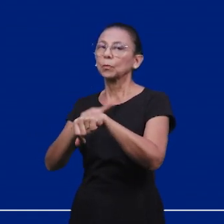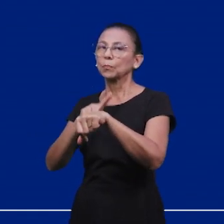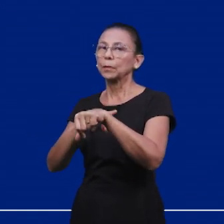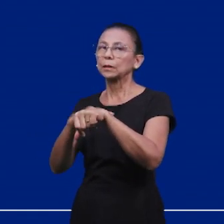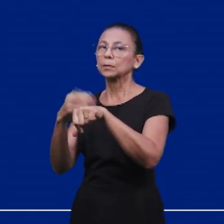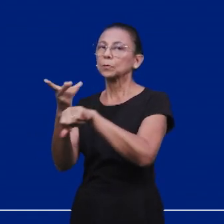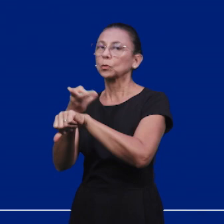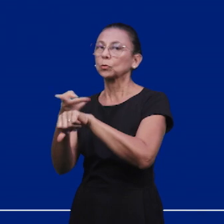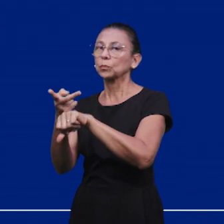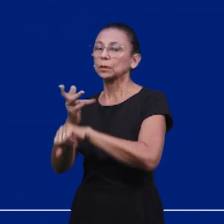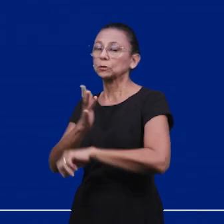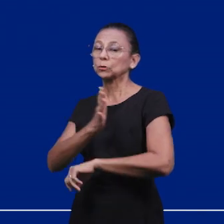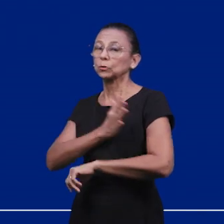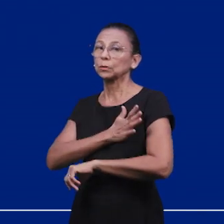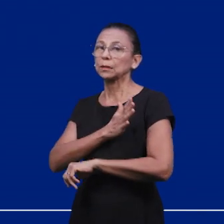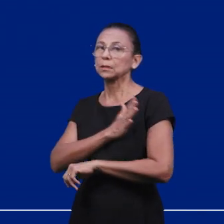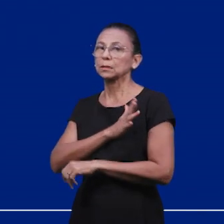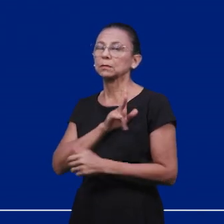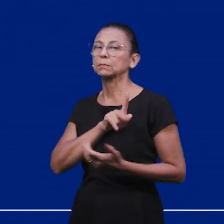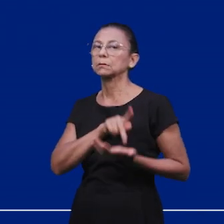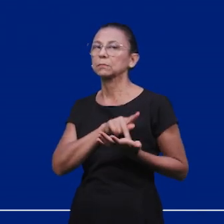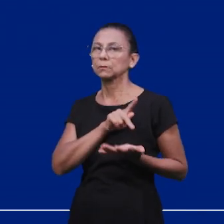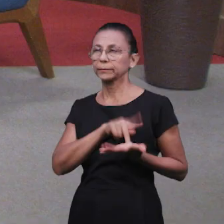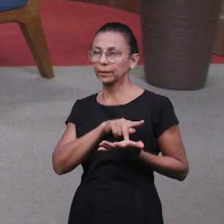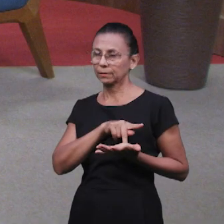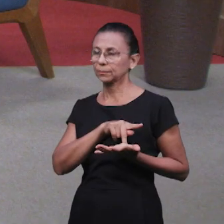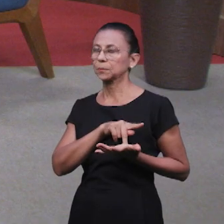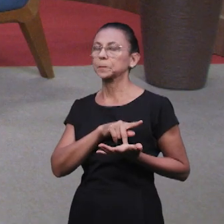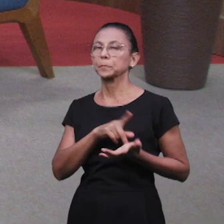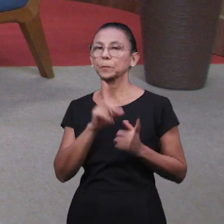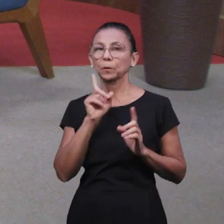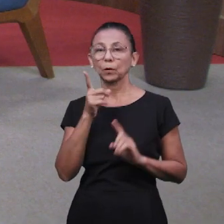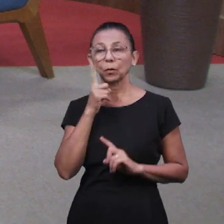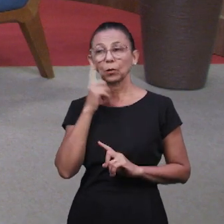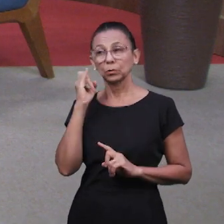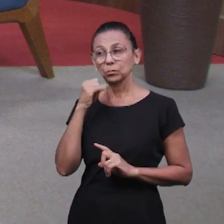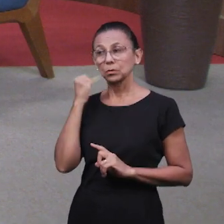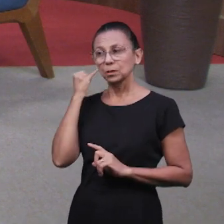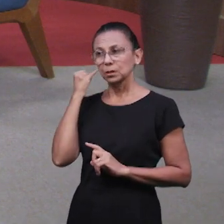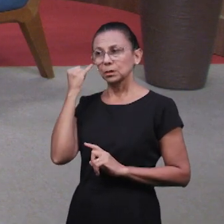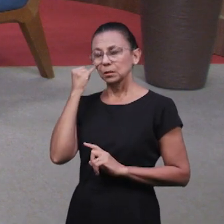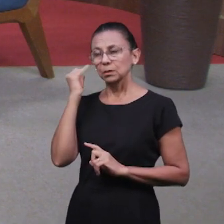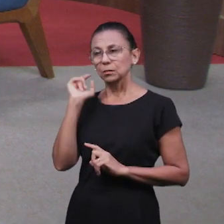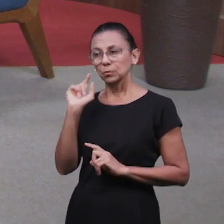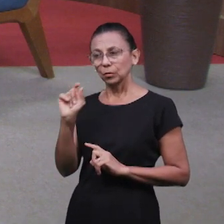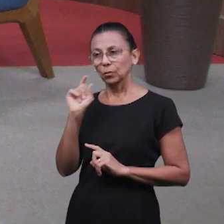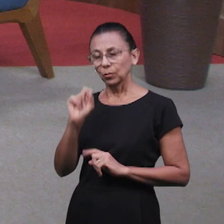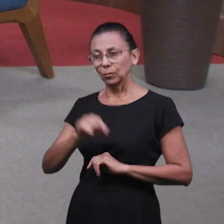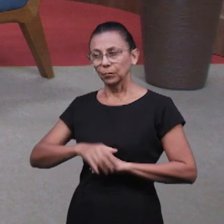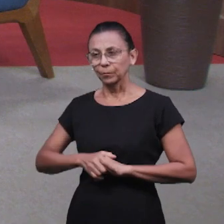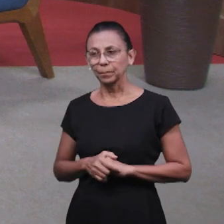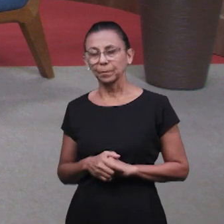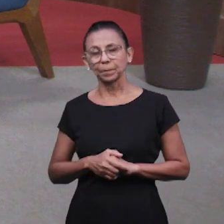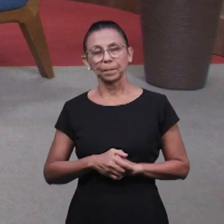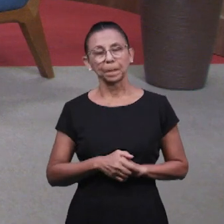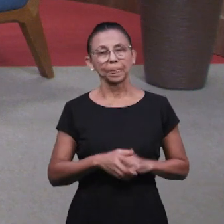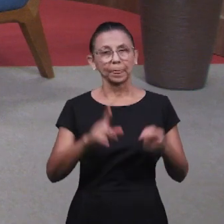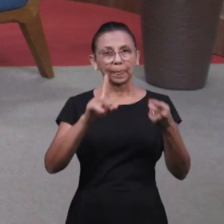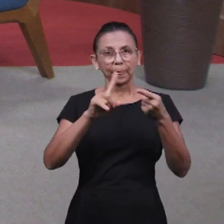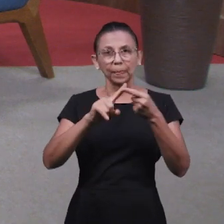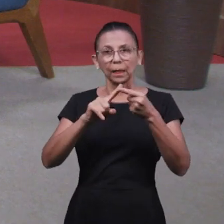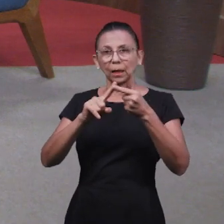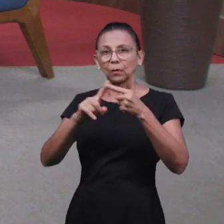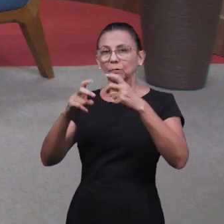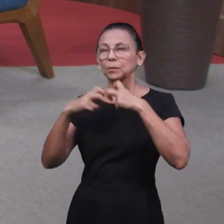de todo o vosso coração. Observe, né, José, a condição, não é? Me